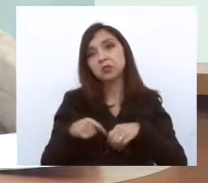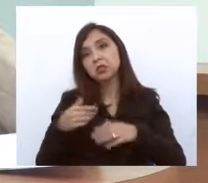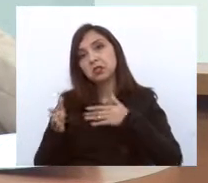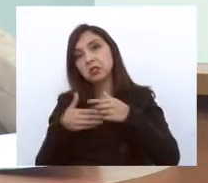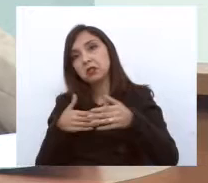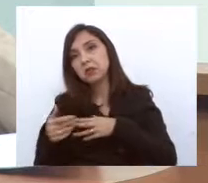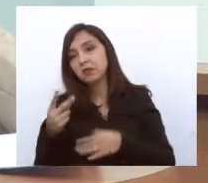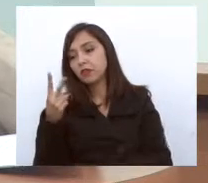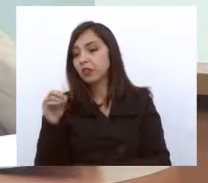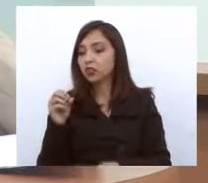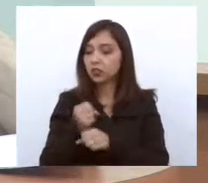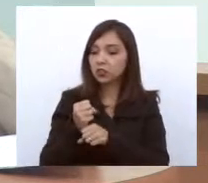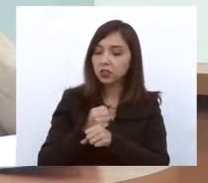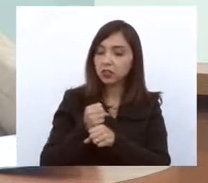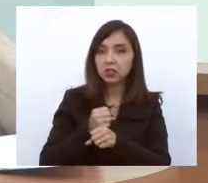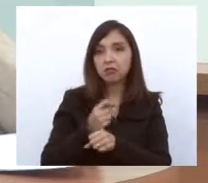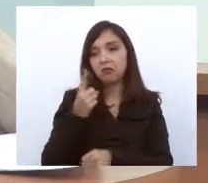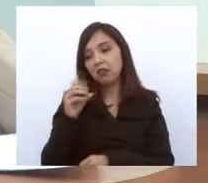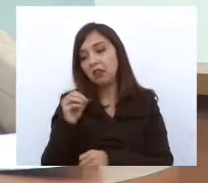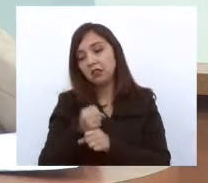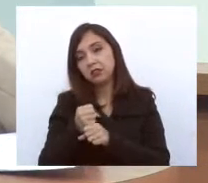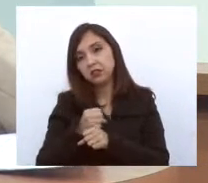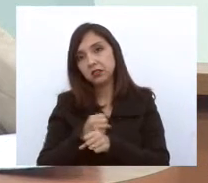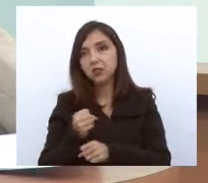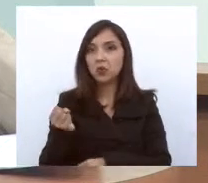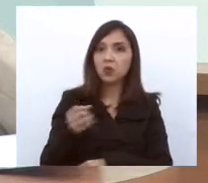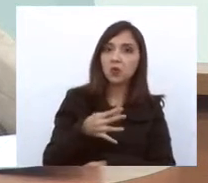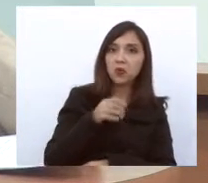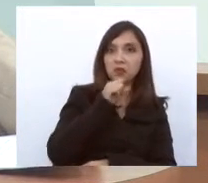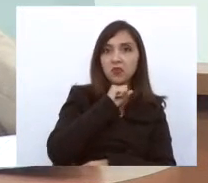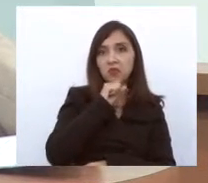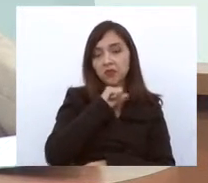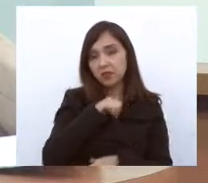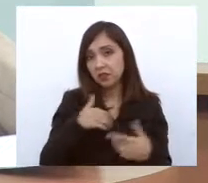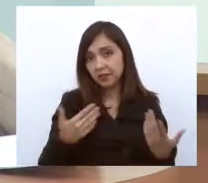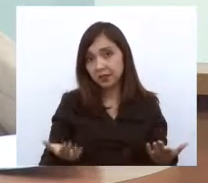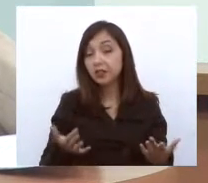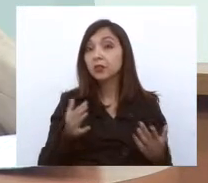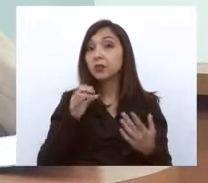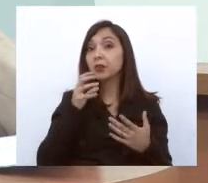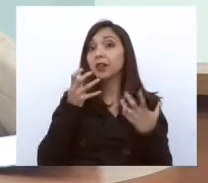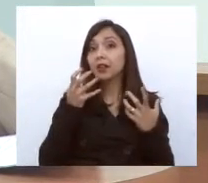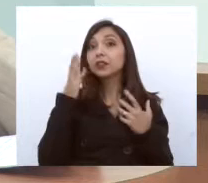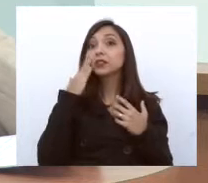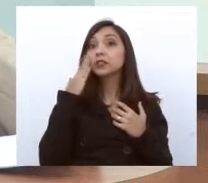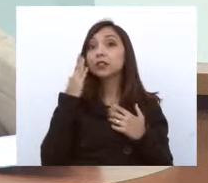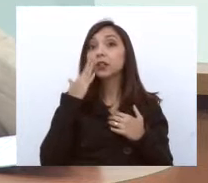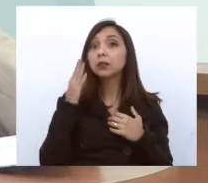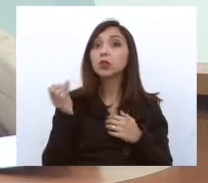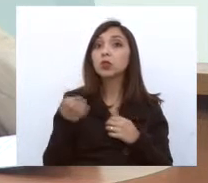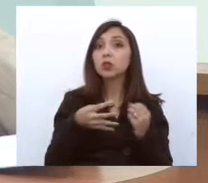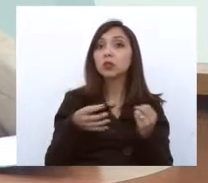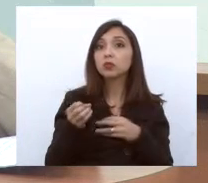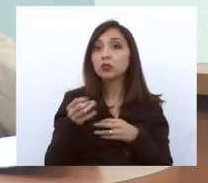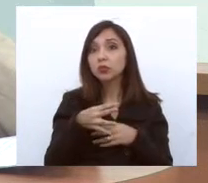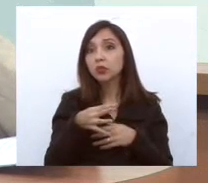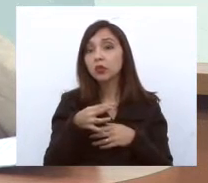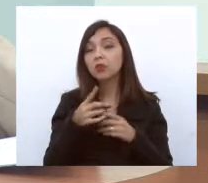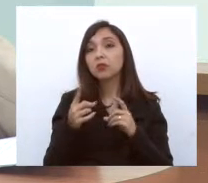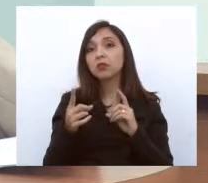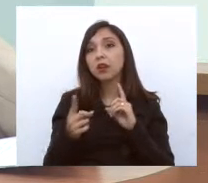há 20 anos, há 100 anos, há 10 anos, se é novo ou se é velho. Eu quero saber se as novas edificações vão